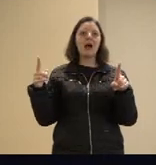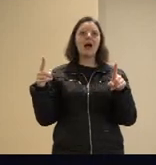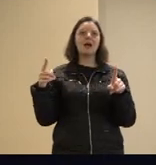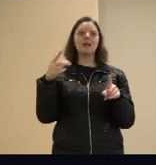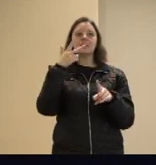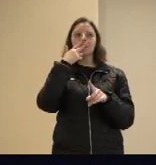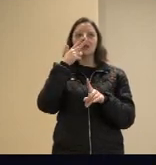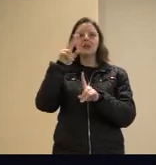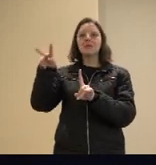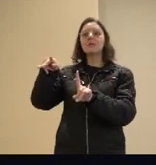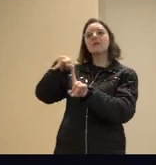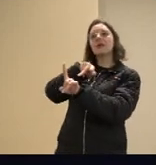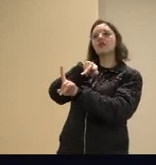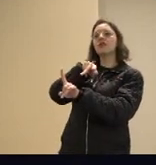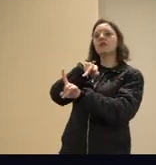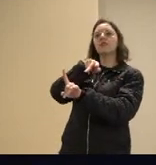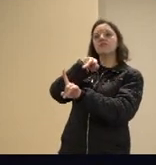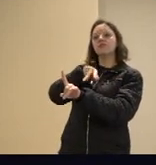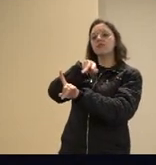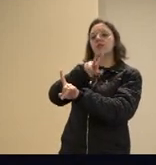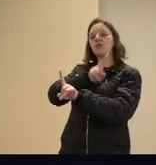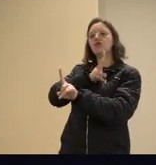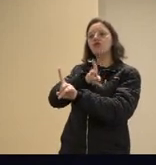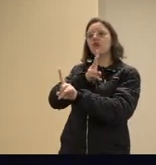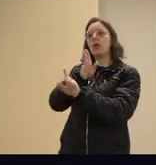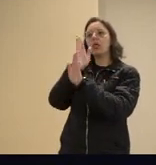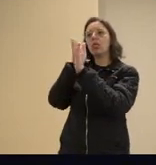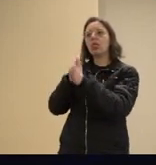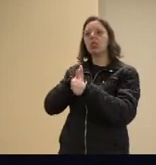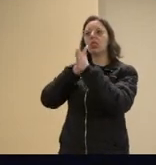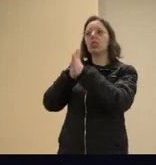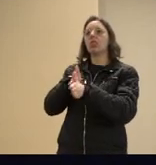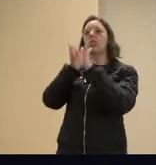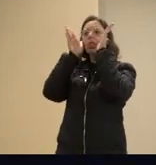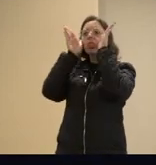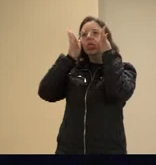velho. Não adianta olhar milhares de